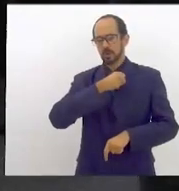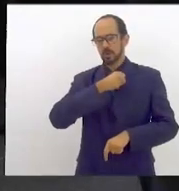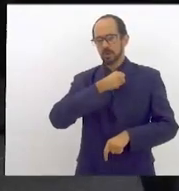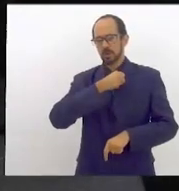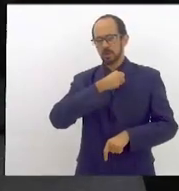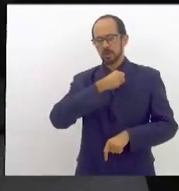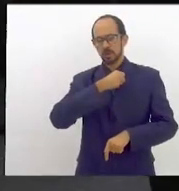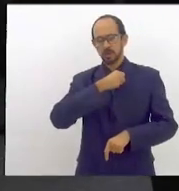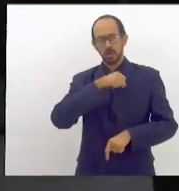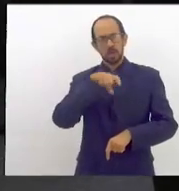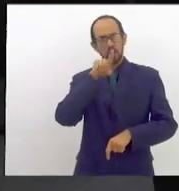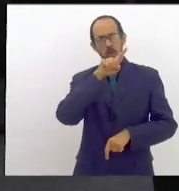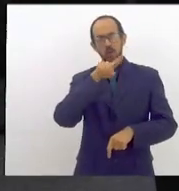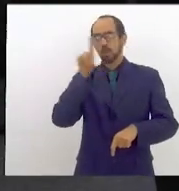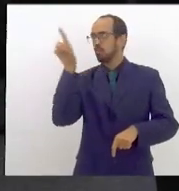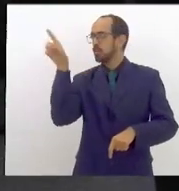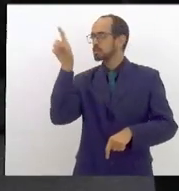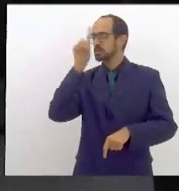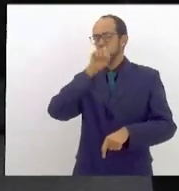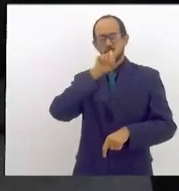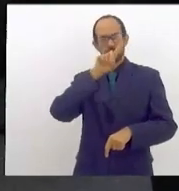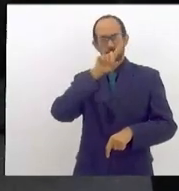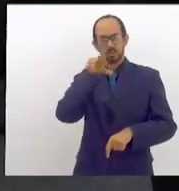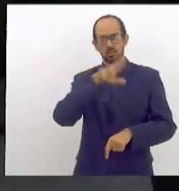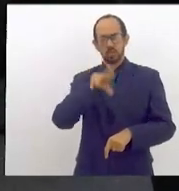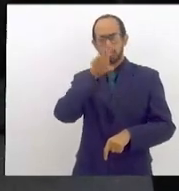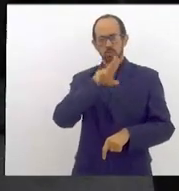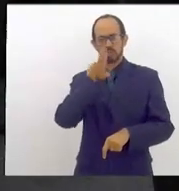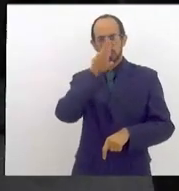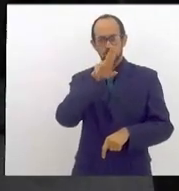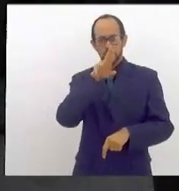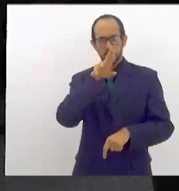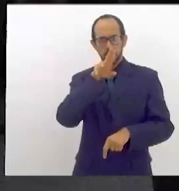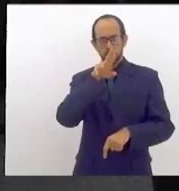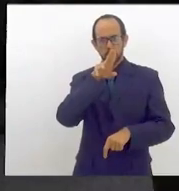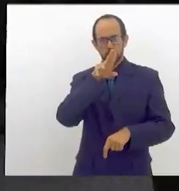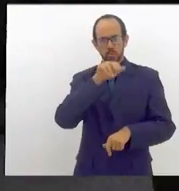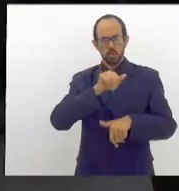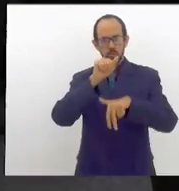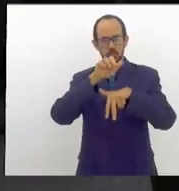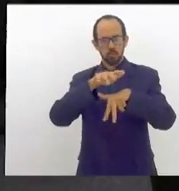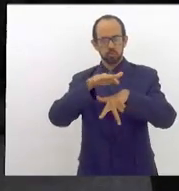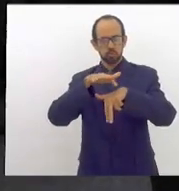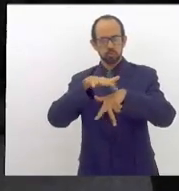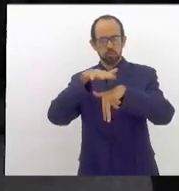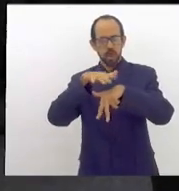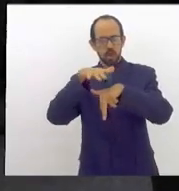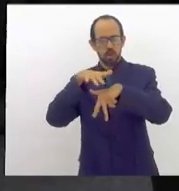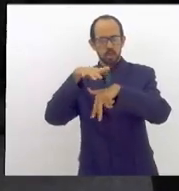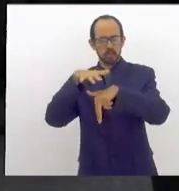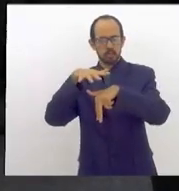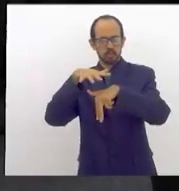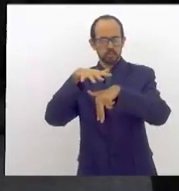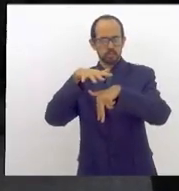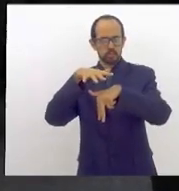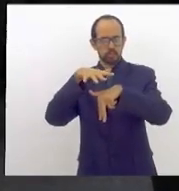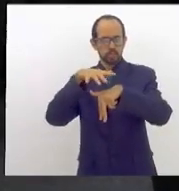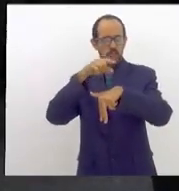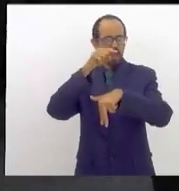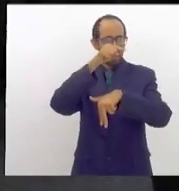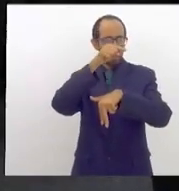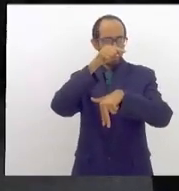senhorias estão sendo feitos utilizados como massa de manobra Eles estão